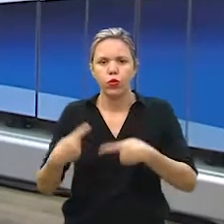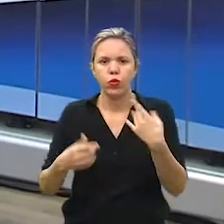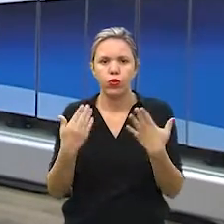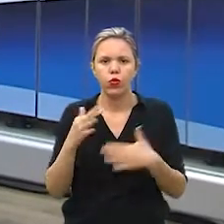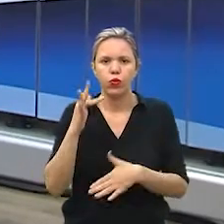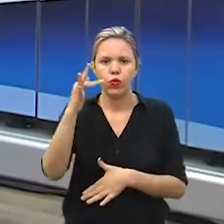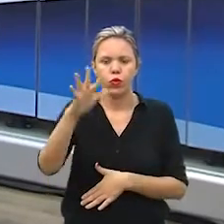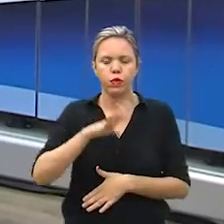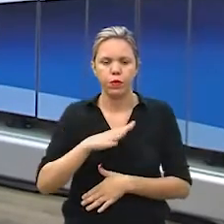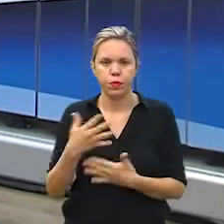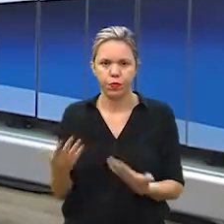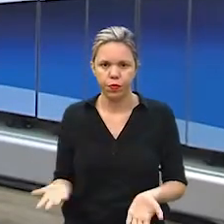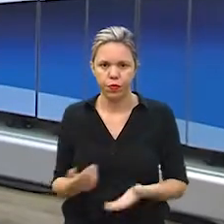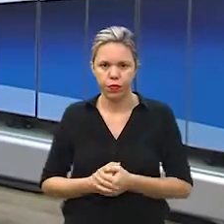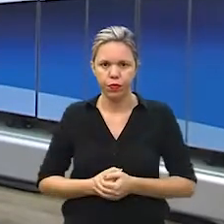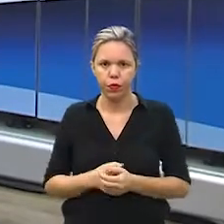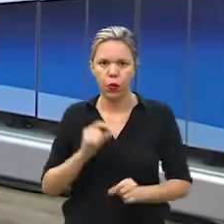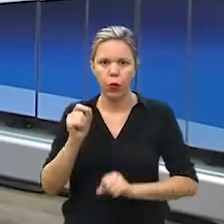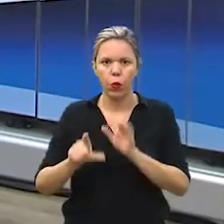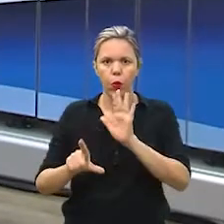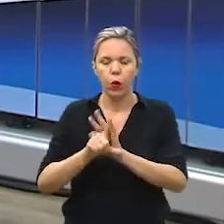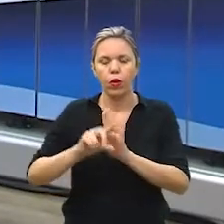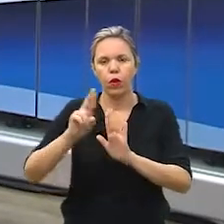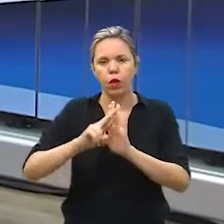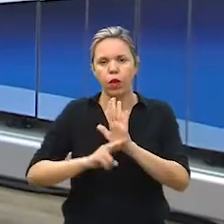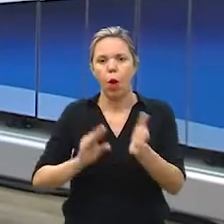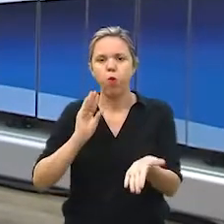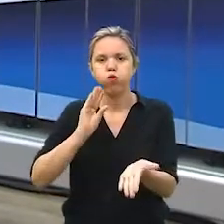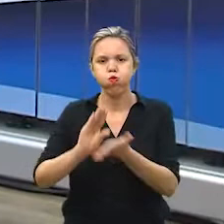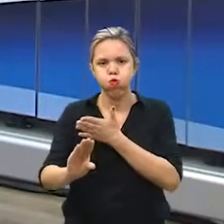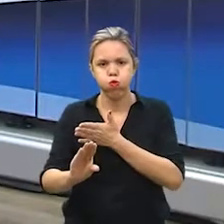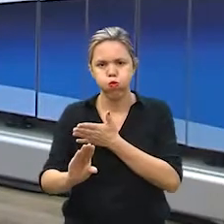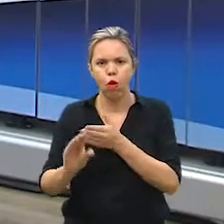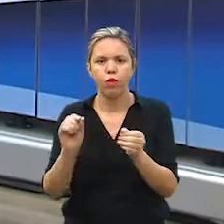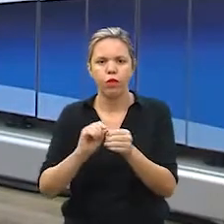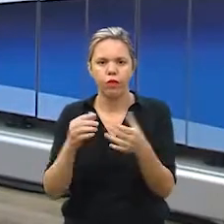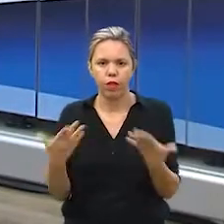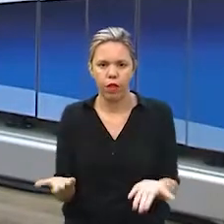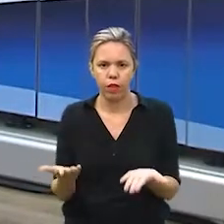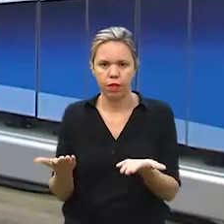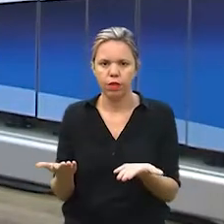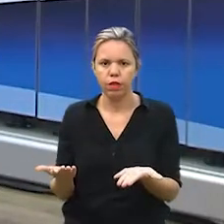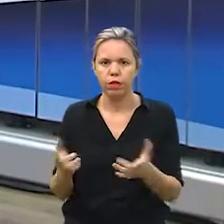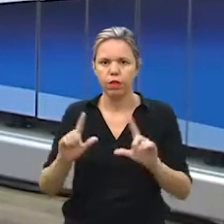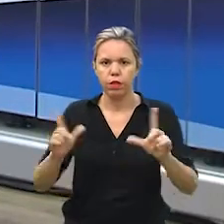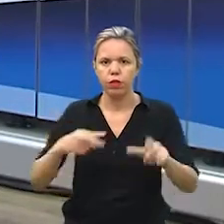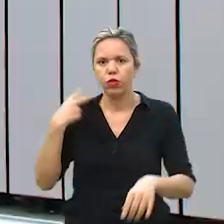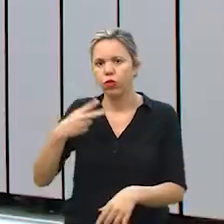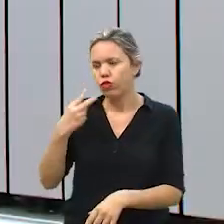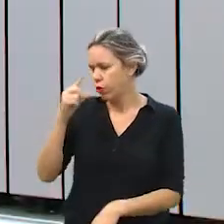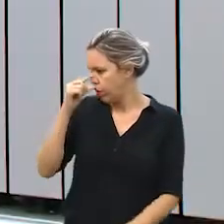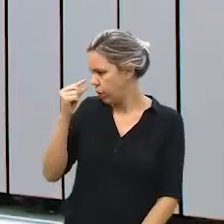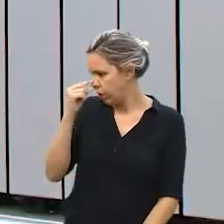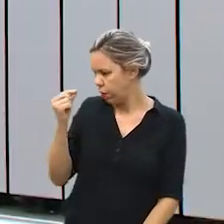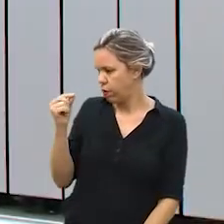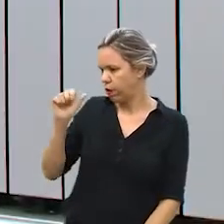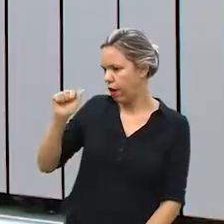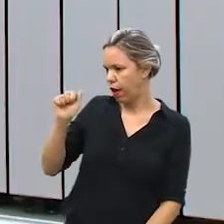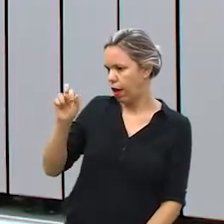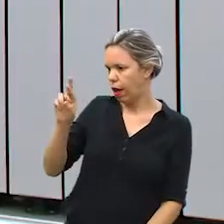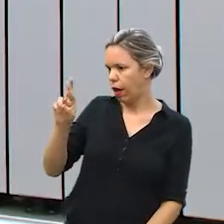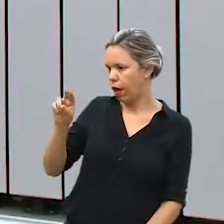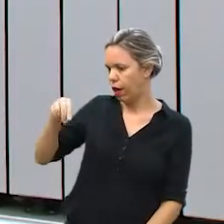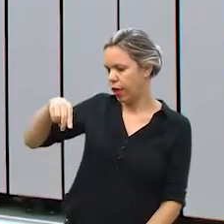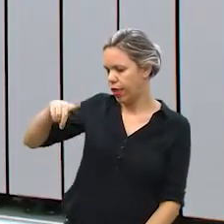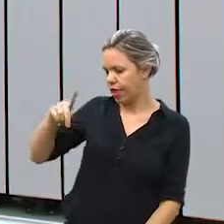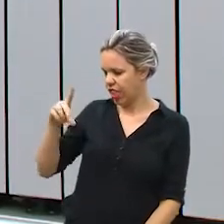o futuro da cidade e o que é a Lei de Diretrizes Orçamentárias, está aqui no estúdio o vereador Arnaldo Salvetti,